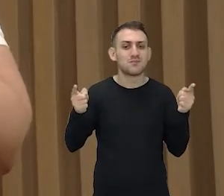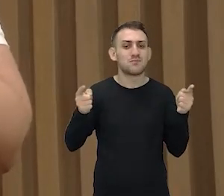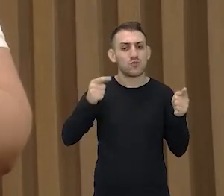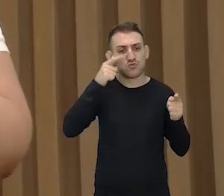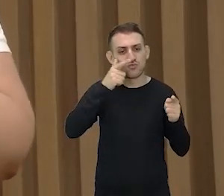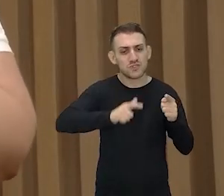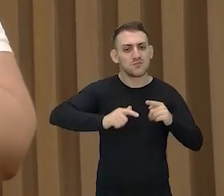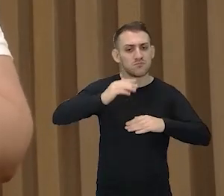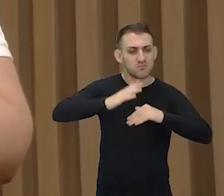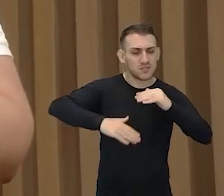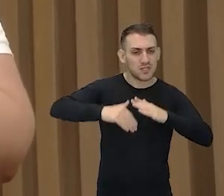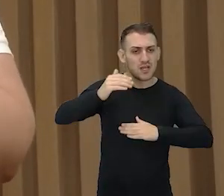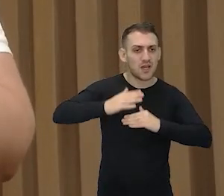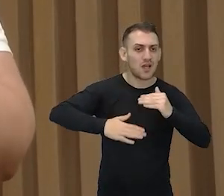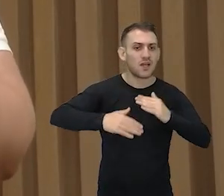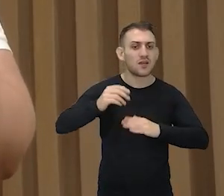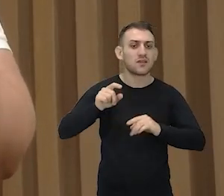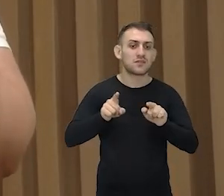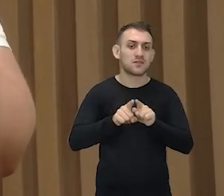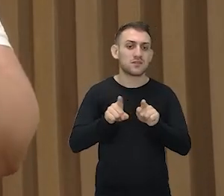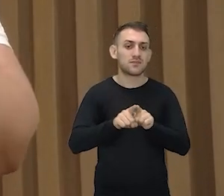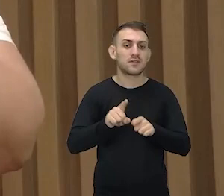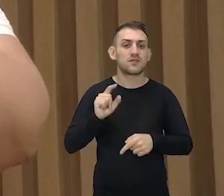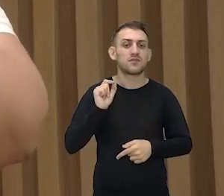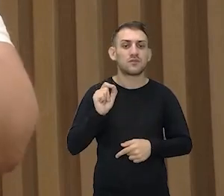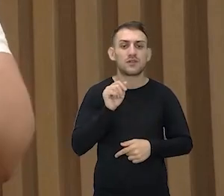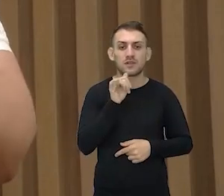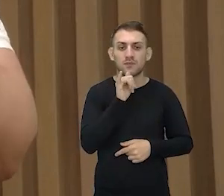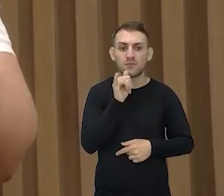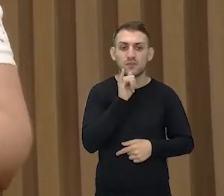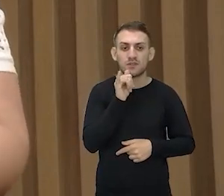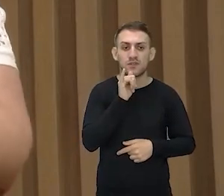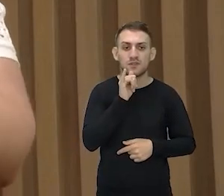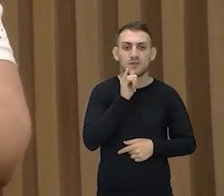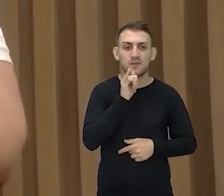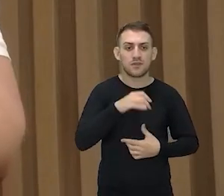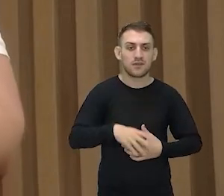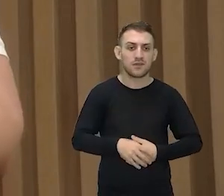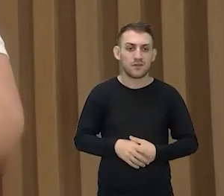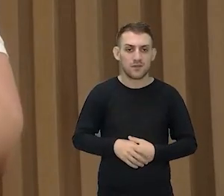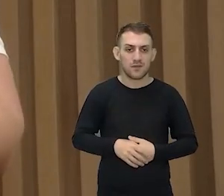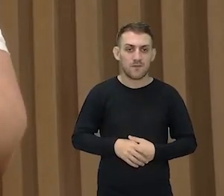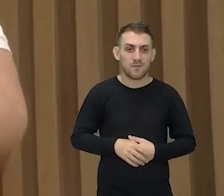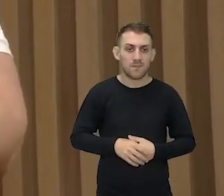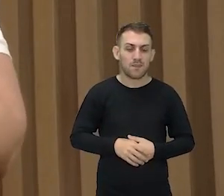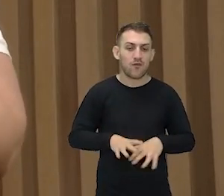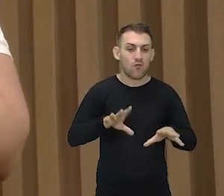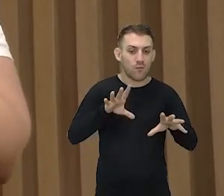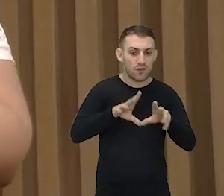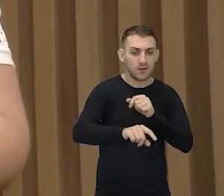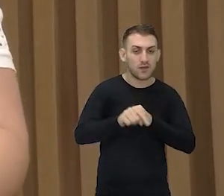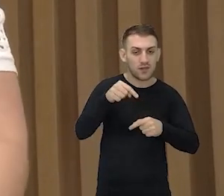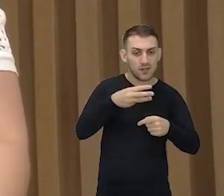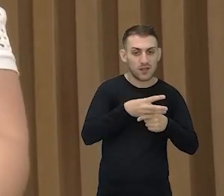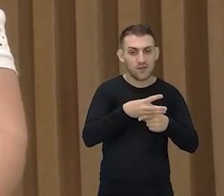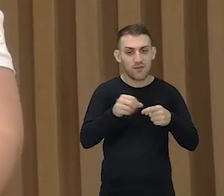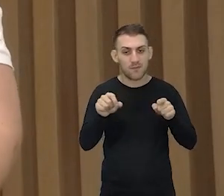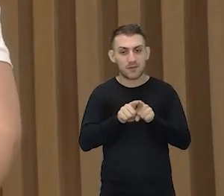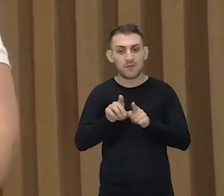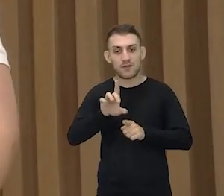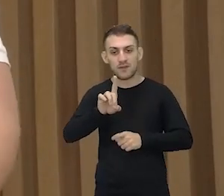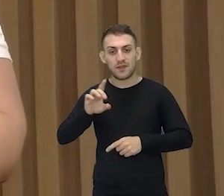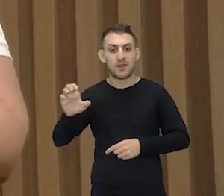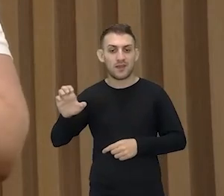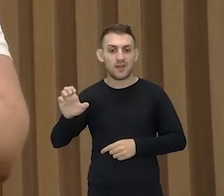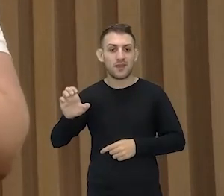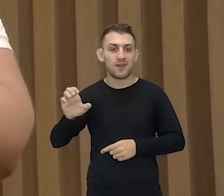mais prática e o desdobramento dessas formações, tanto pela EFAP quanto pelas DEs,